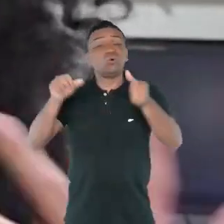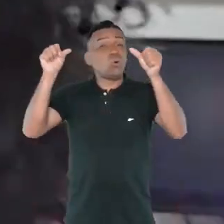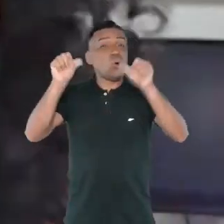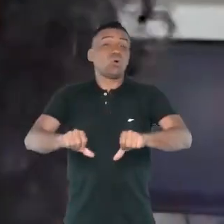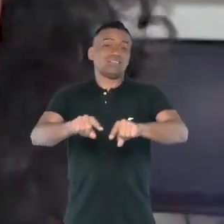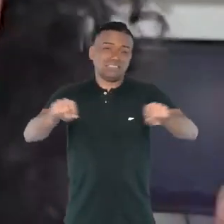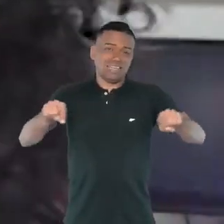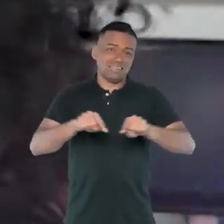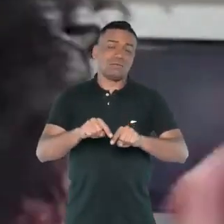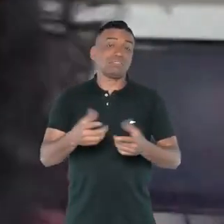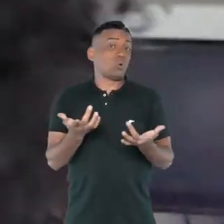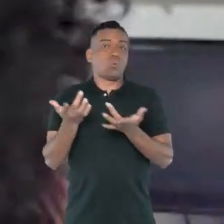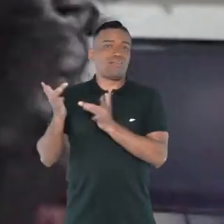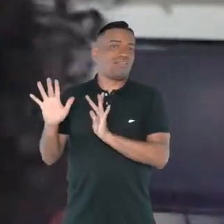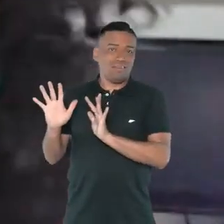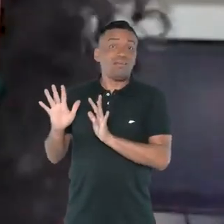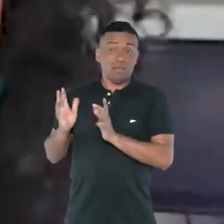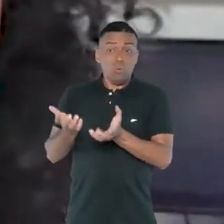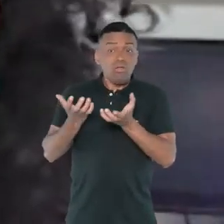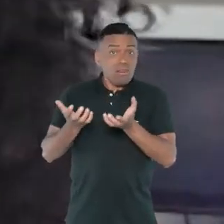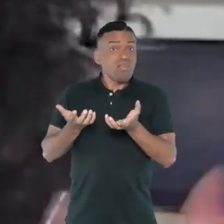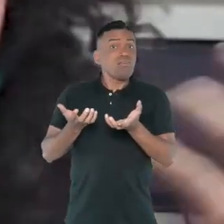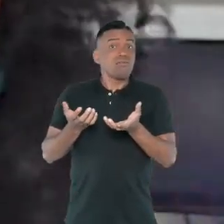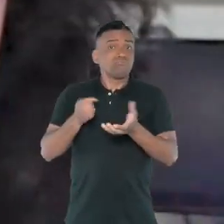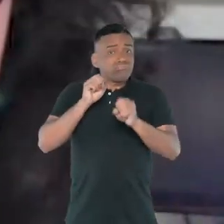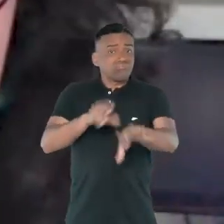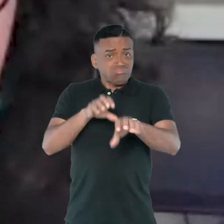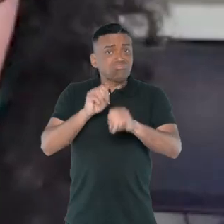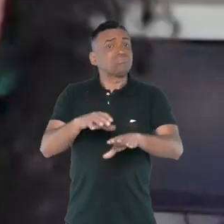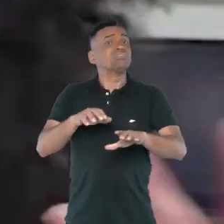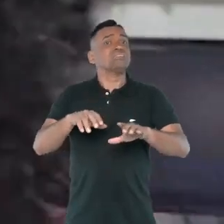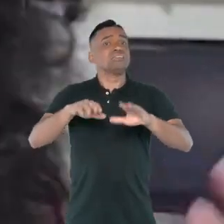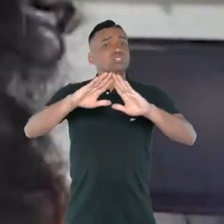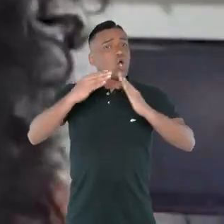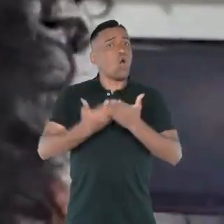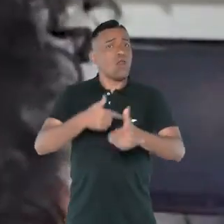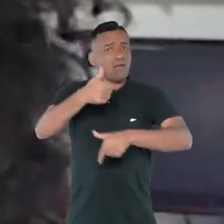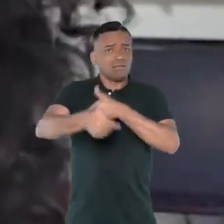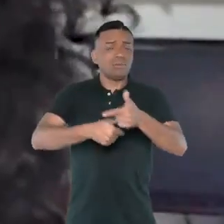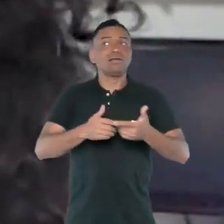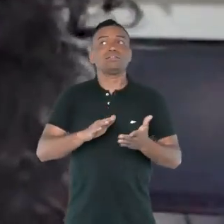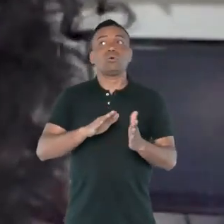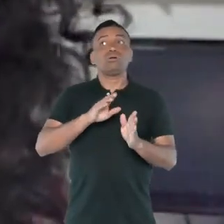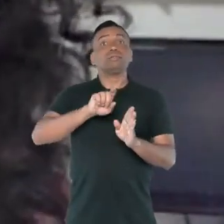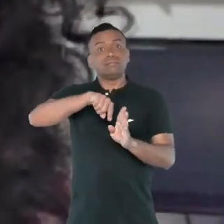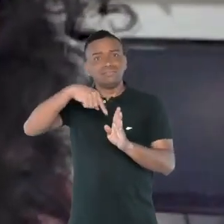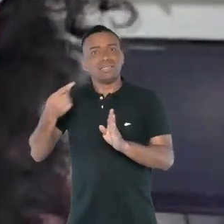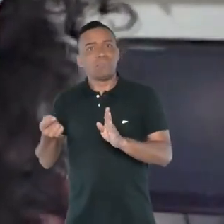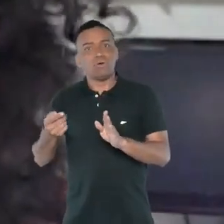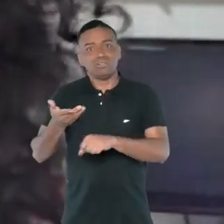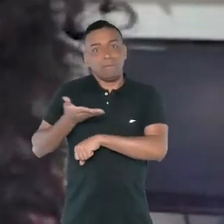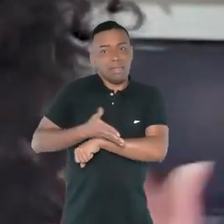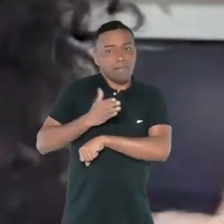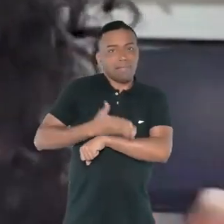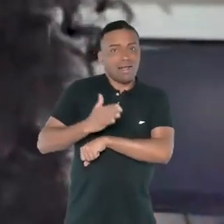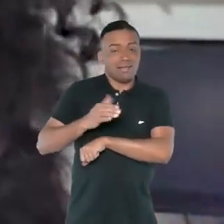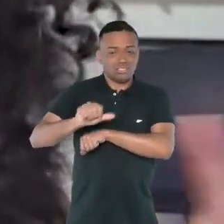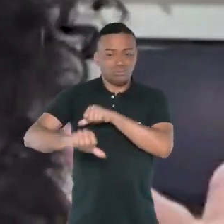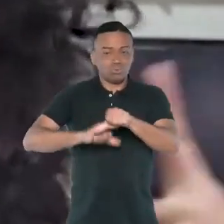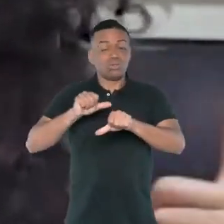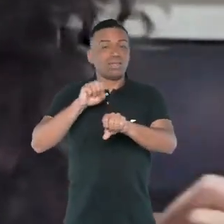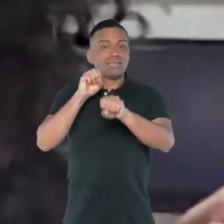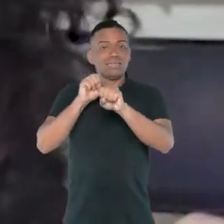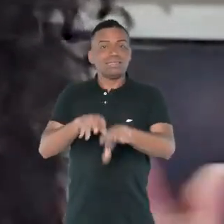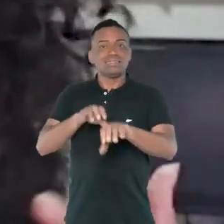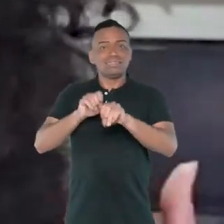ali, eu ia largar a sala de aula. E eu não queria isso, porque era o que eu queria fazer. E aí, a partir disso, a